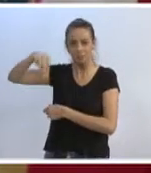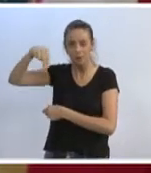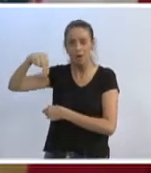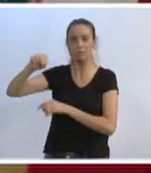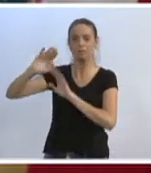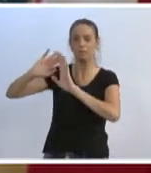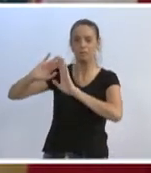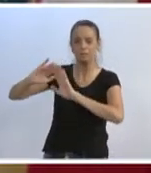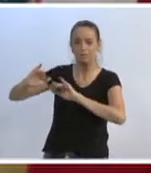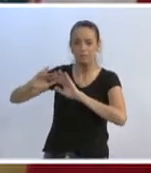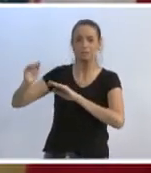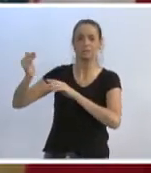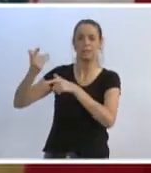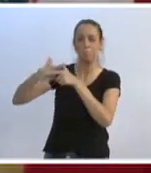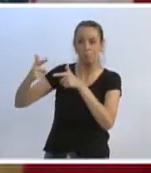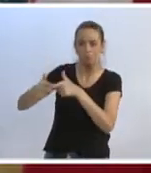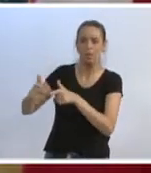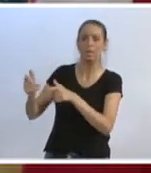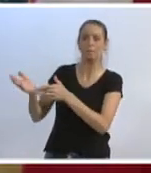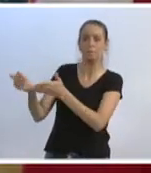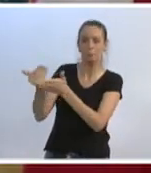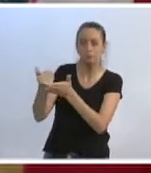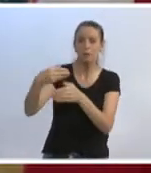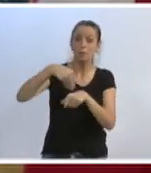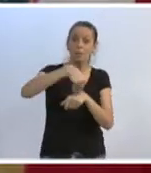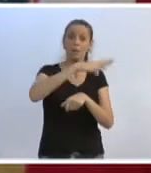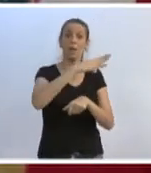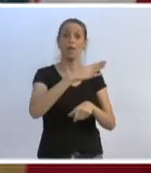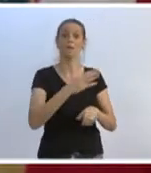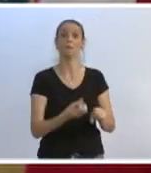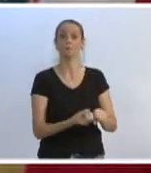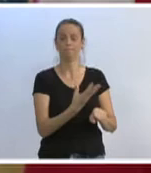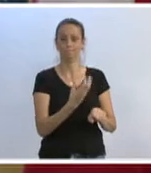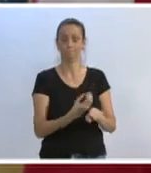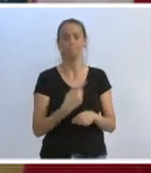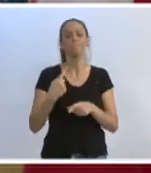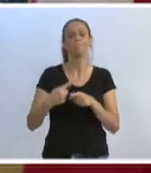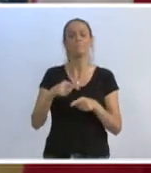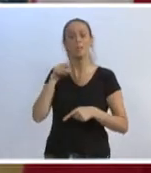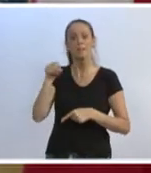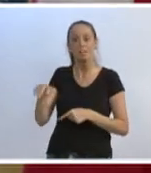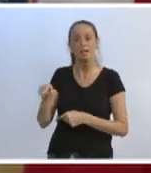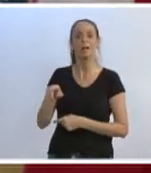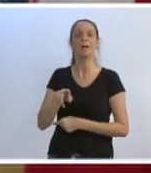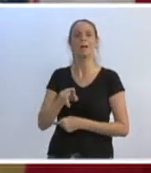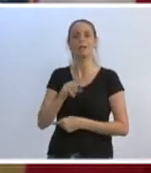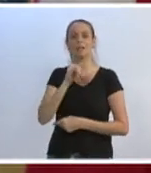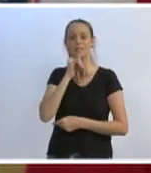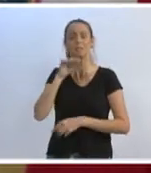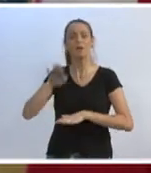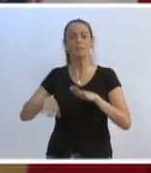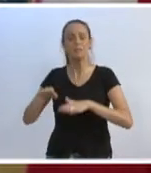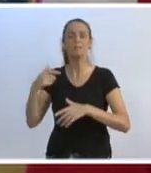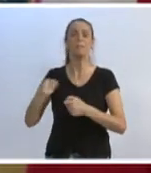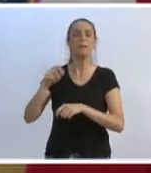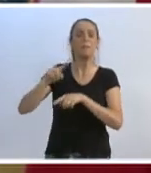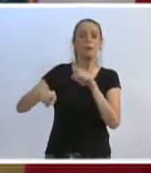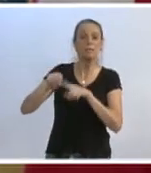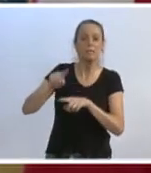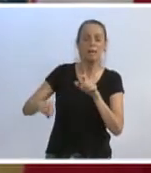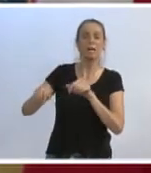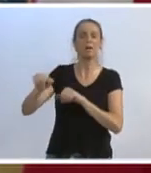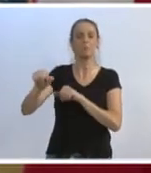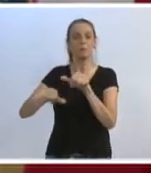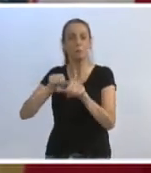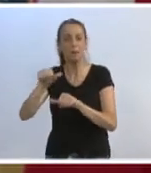infelizmente é devido ao uso intensivo o material precisa ser trocado o a